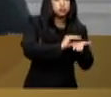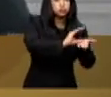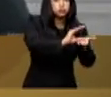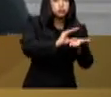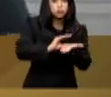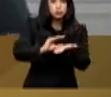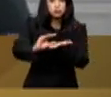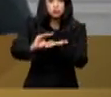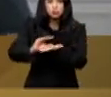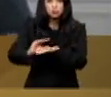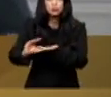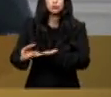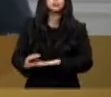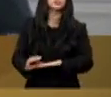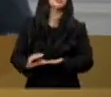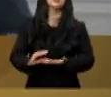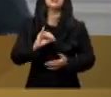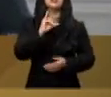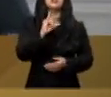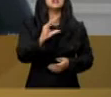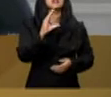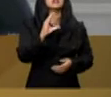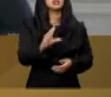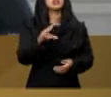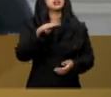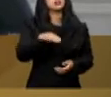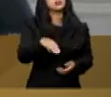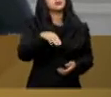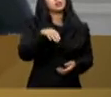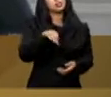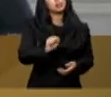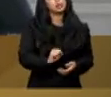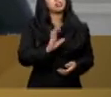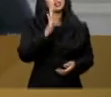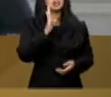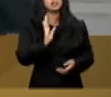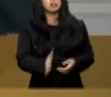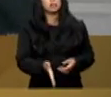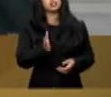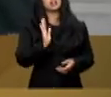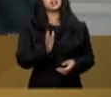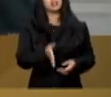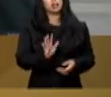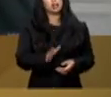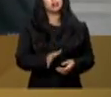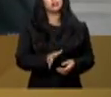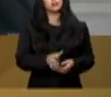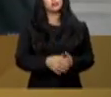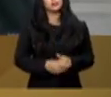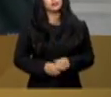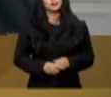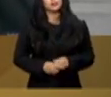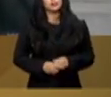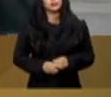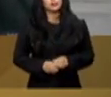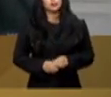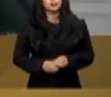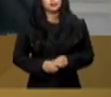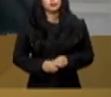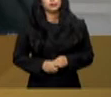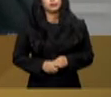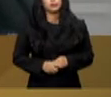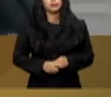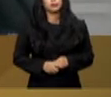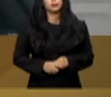das receitas do ICMS. Já devidamente, essas sim, vejam, presidente, essas